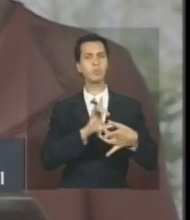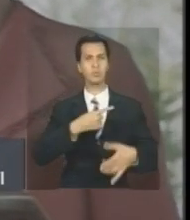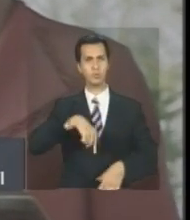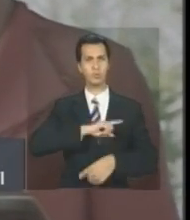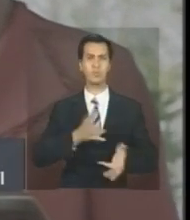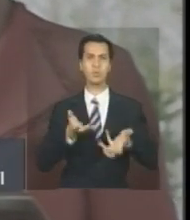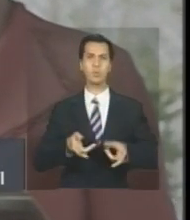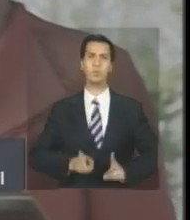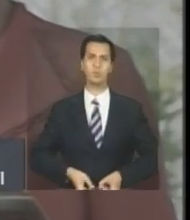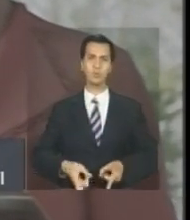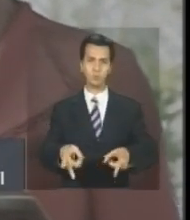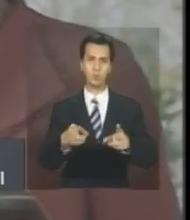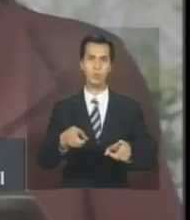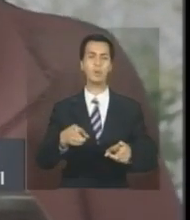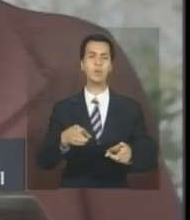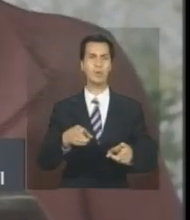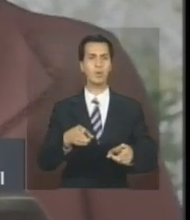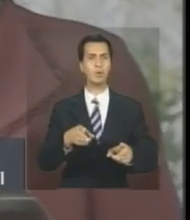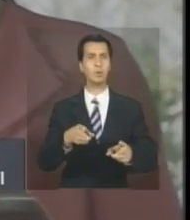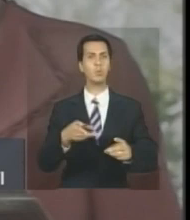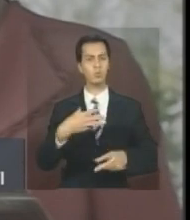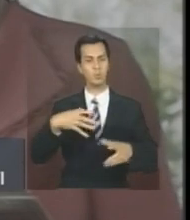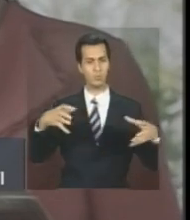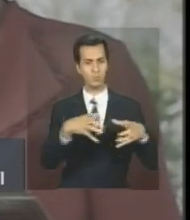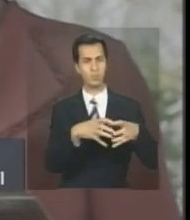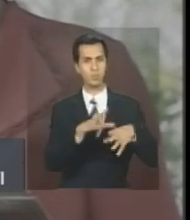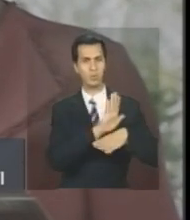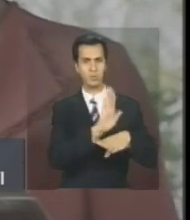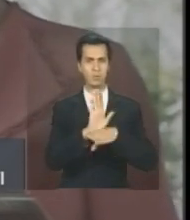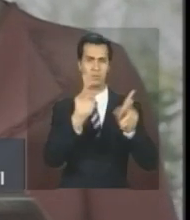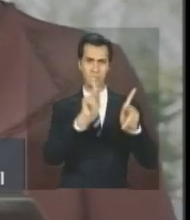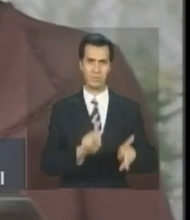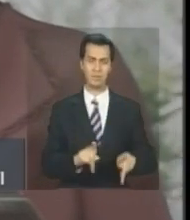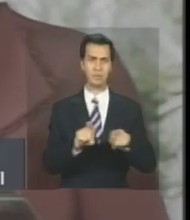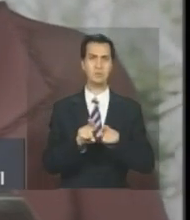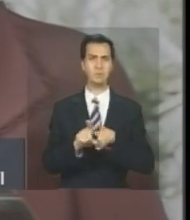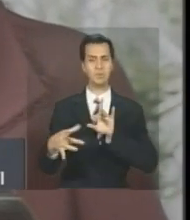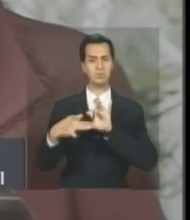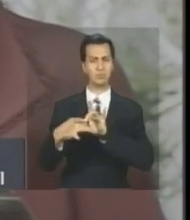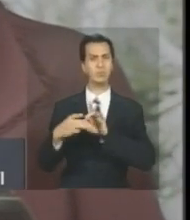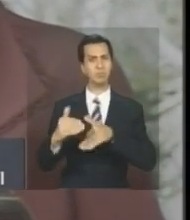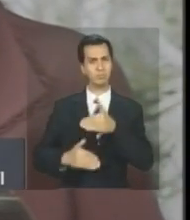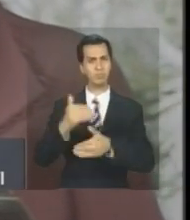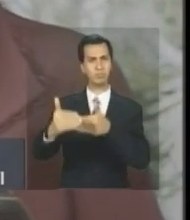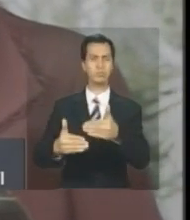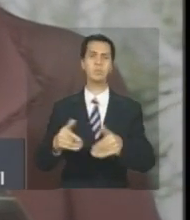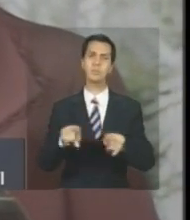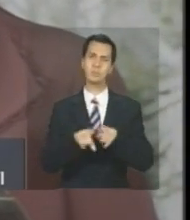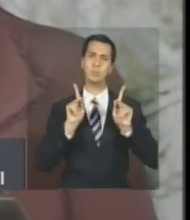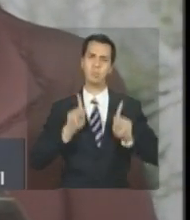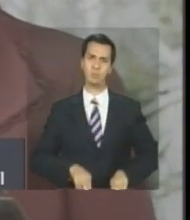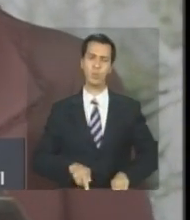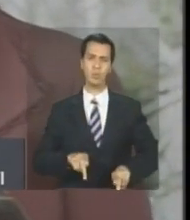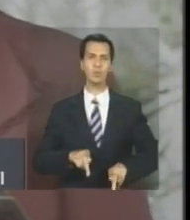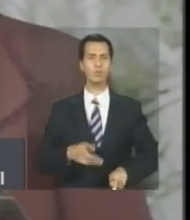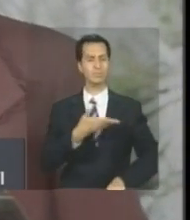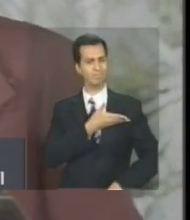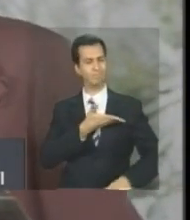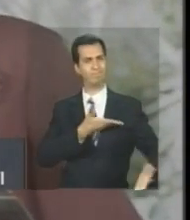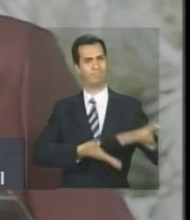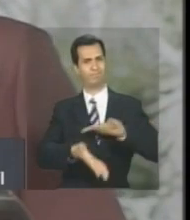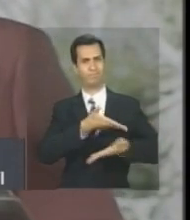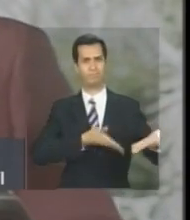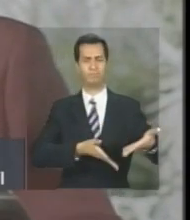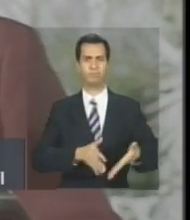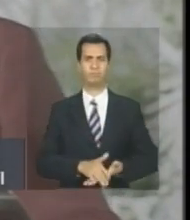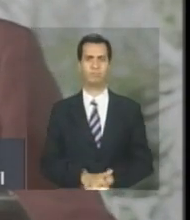paz, de cooperação para o desenvolvimento do país e de amizade entre nossos povos. C'est pourquoi je